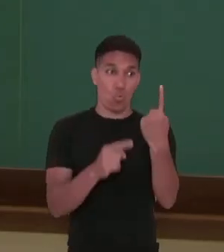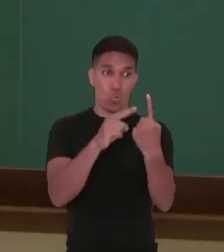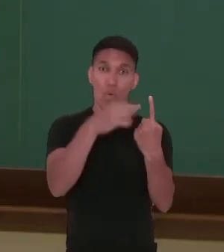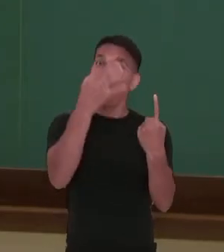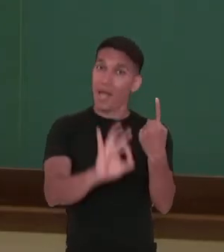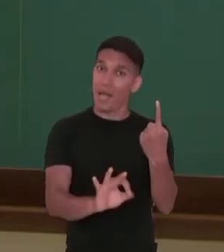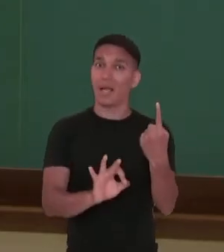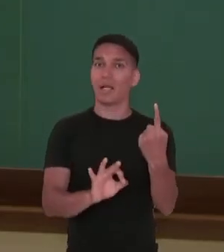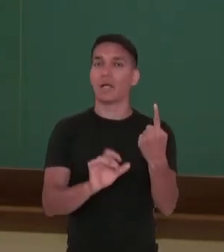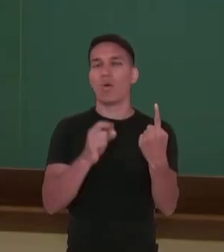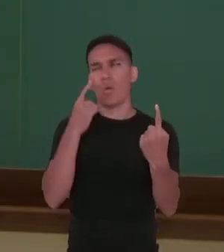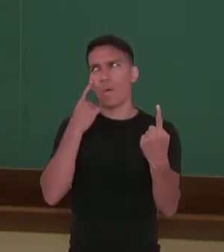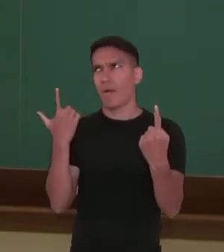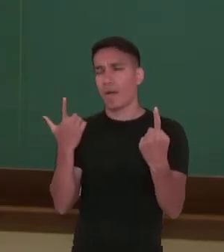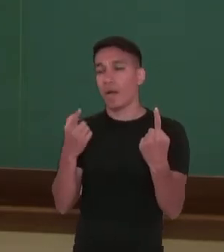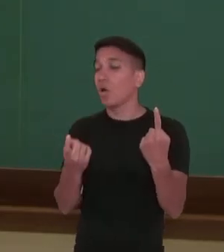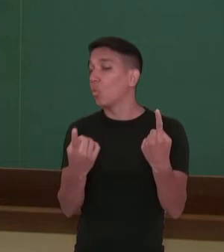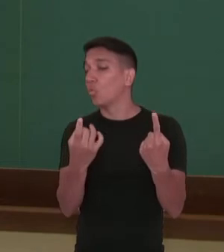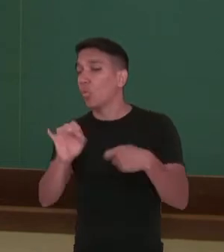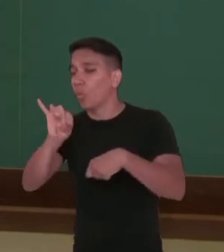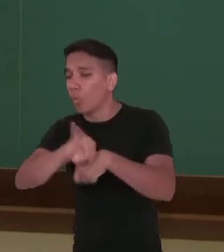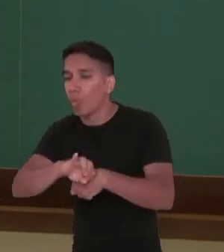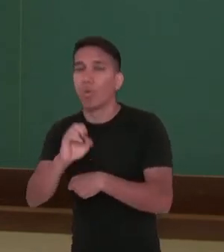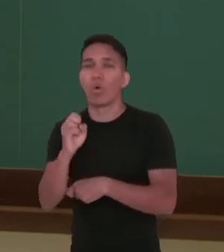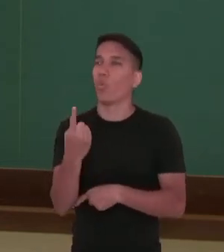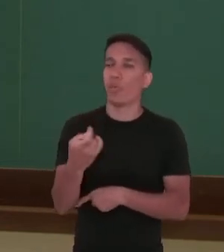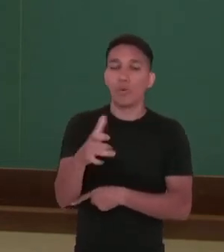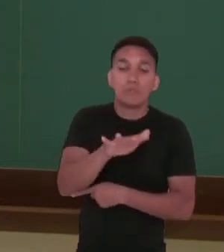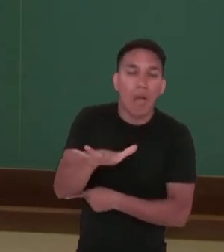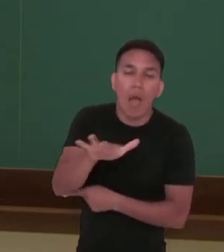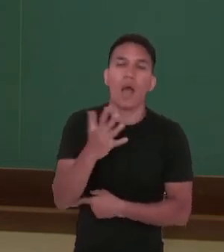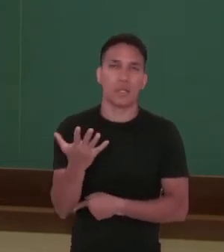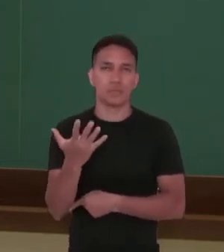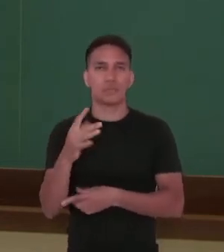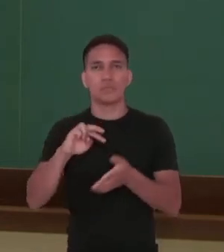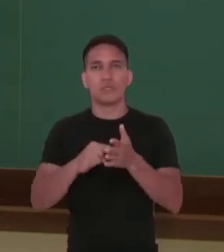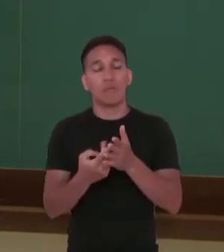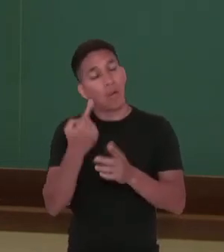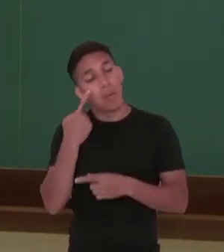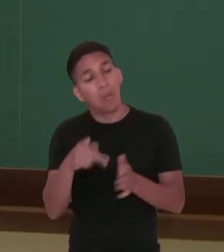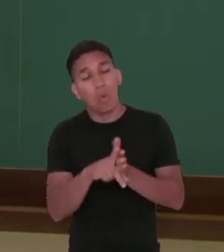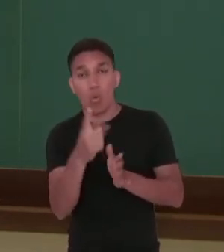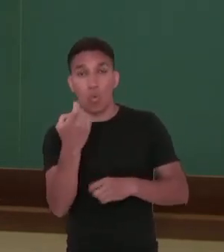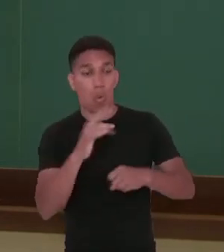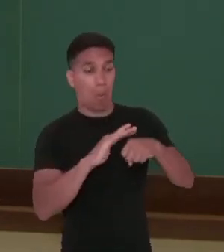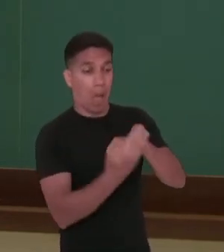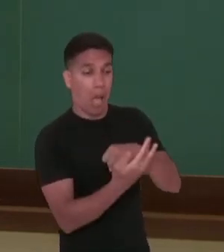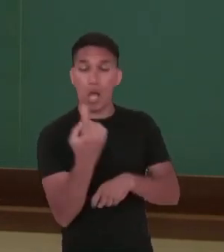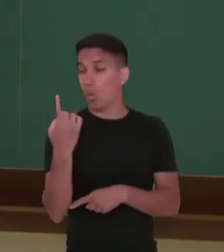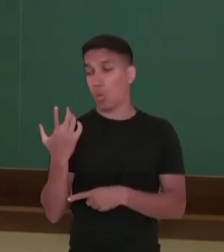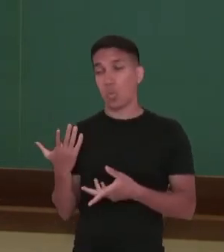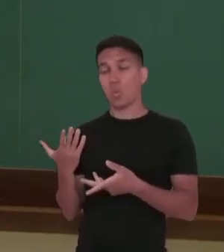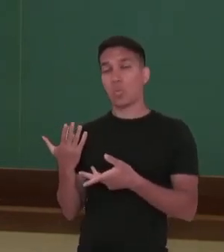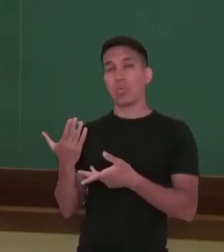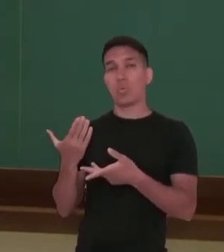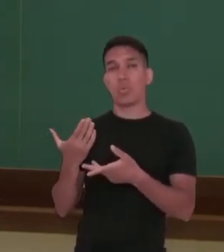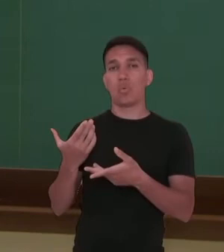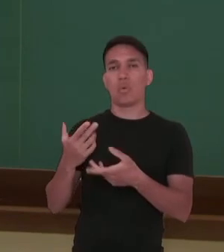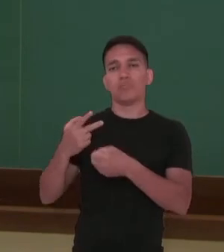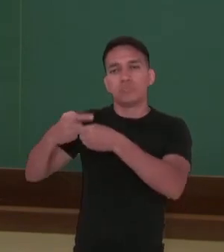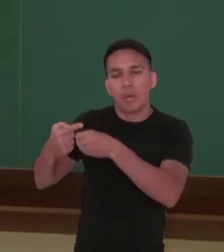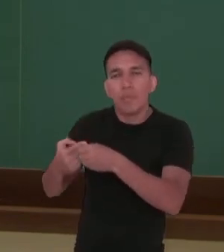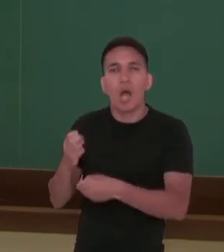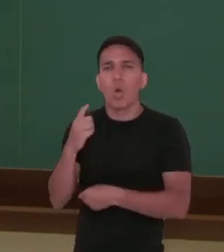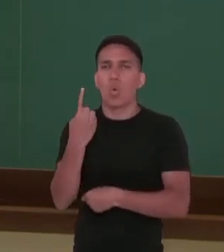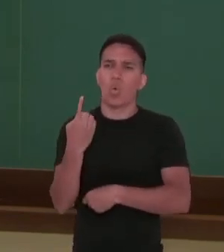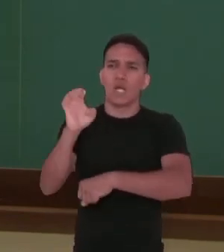Aquele 1 objeto, um espaço, aquele 1 bairro, aquele 1 município, um estado, um